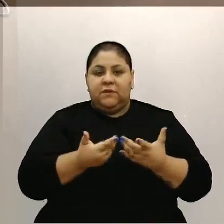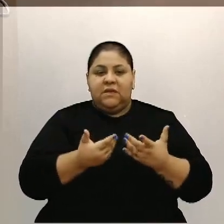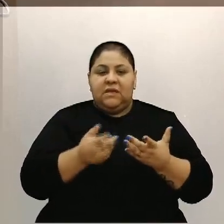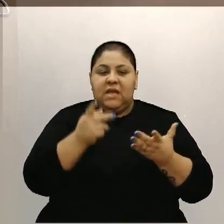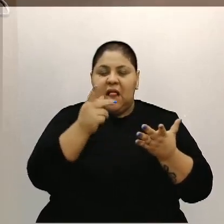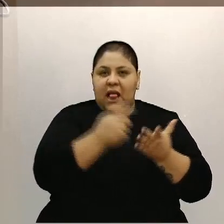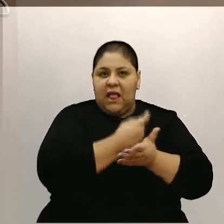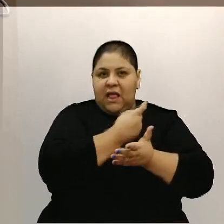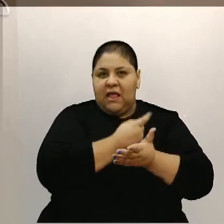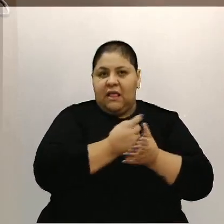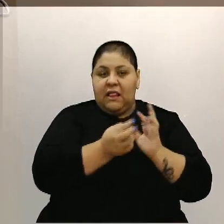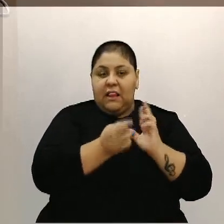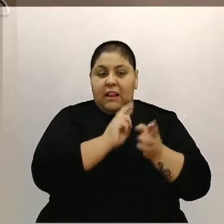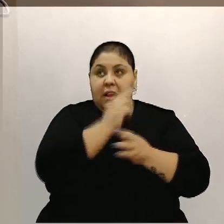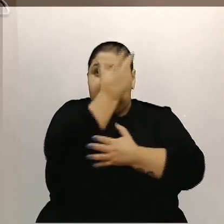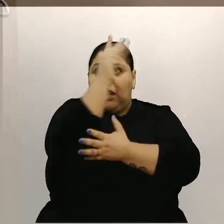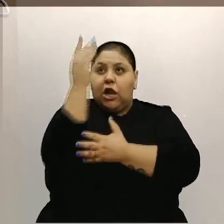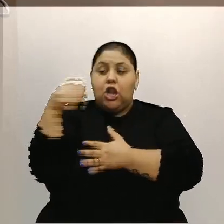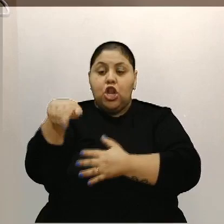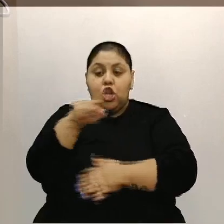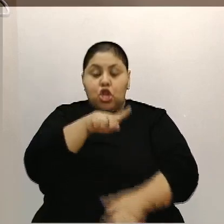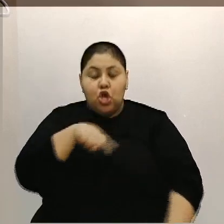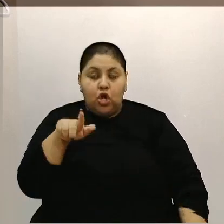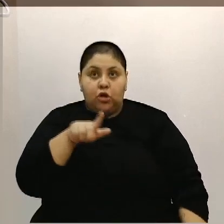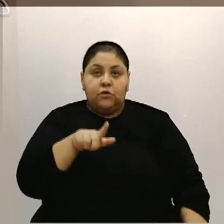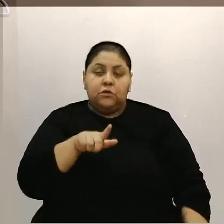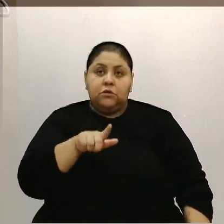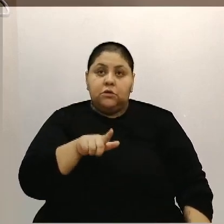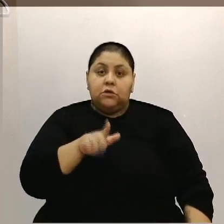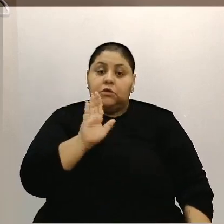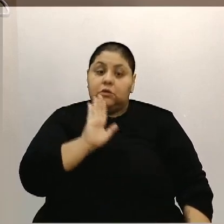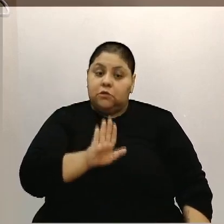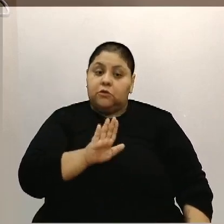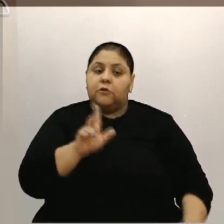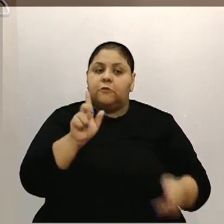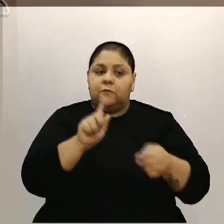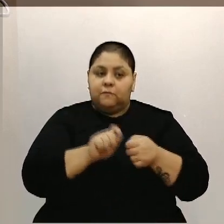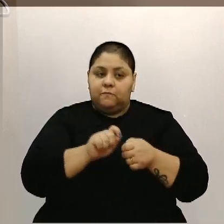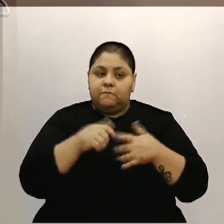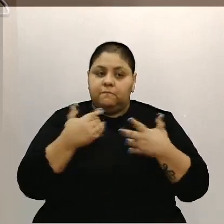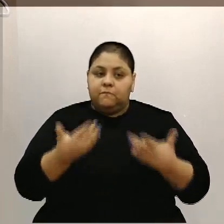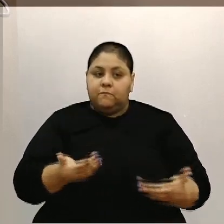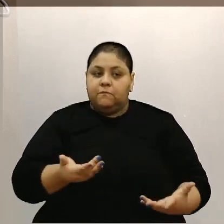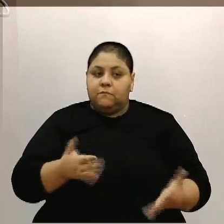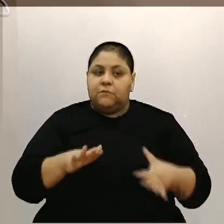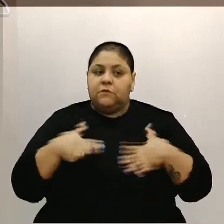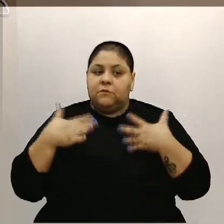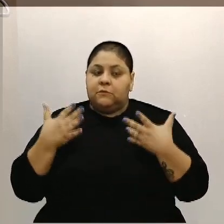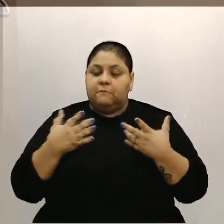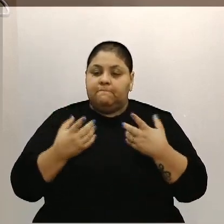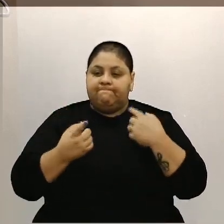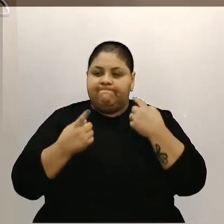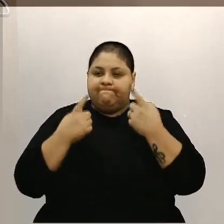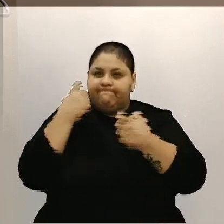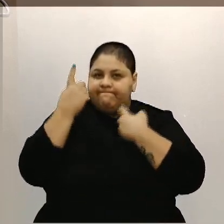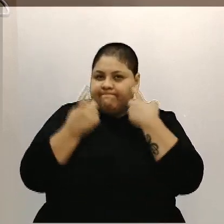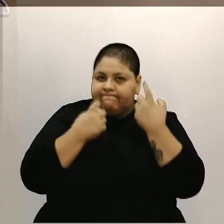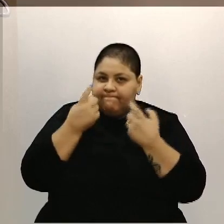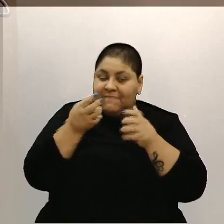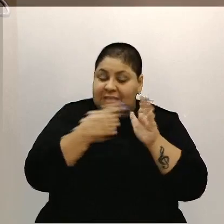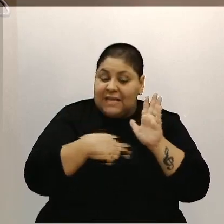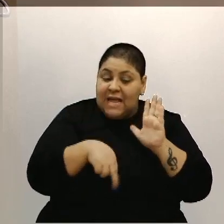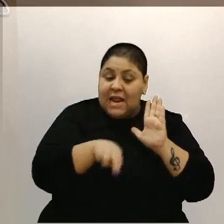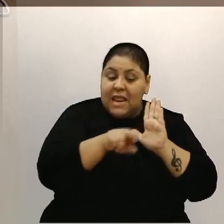em relação ao meio ambiente, que nós permanentemente fizemos. E então a preocupação é na